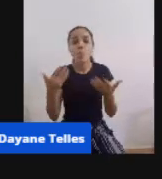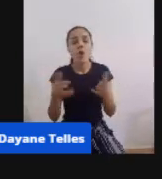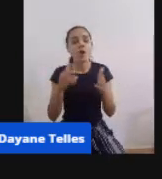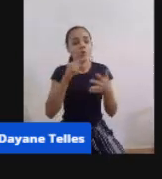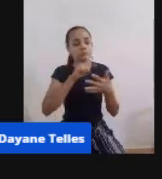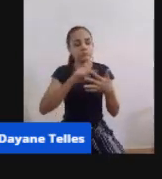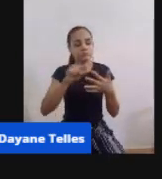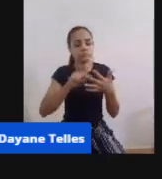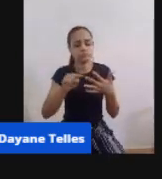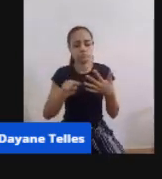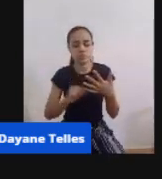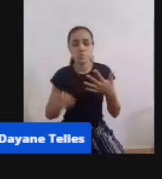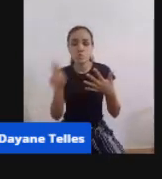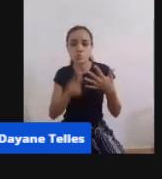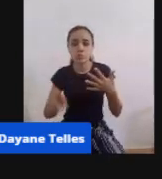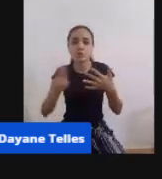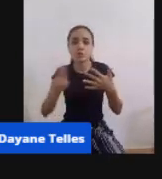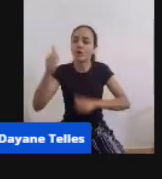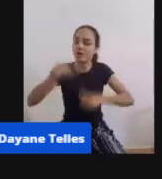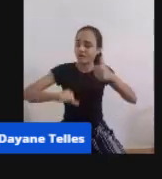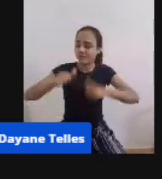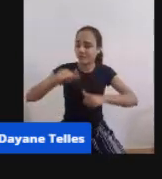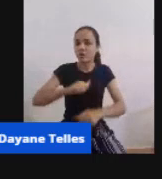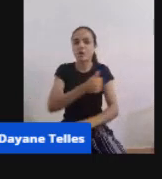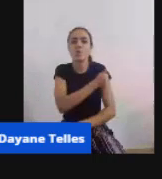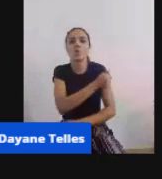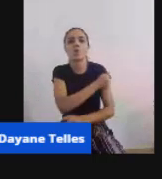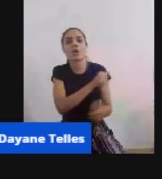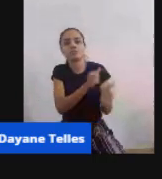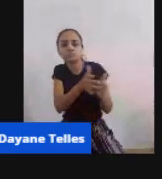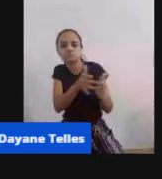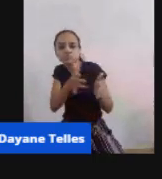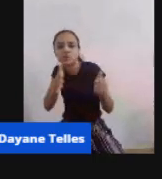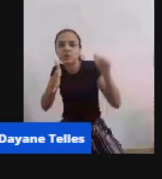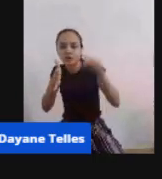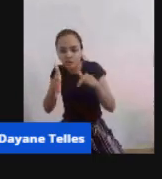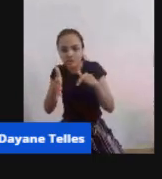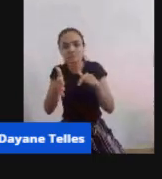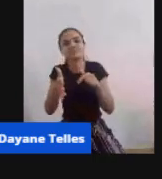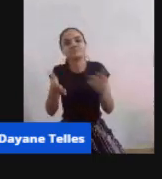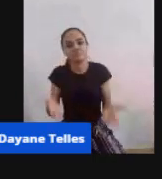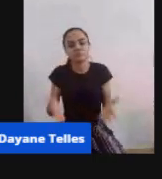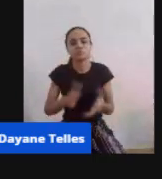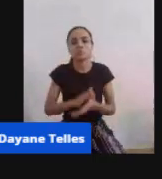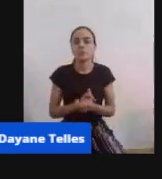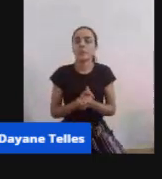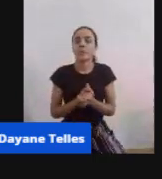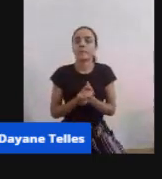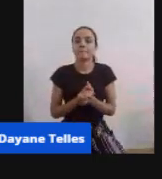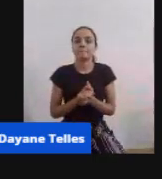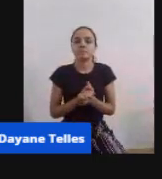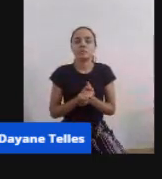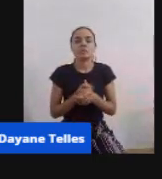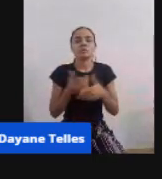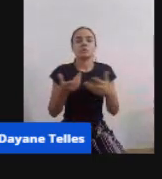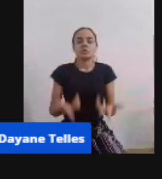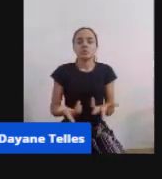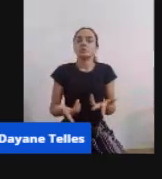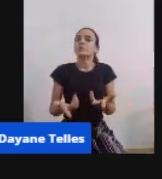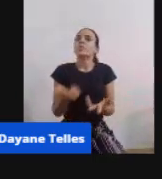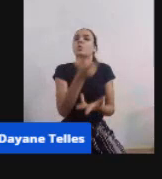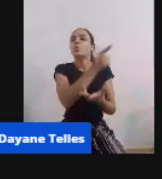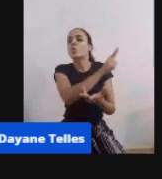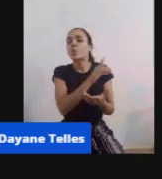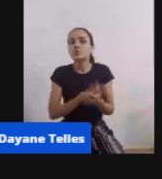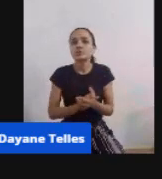utilizar para avaliar o aluno nesse período. E um outro campo que às vezes a gente quase não utiliza, mas que eu também acho muito importante, são